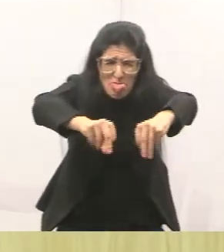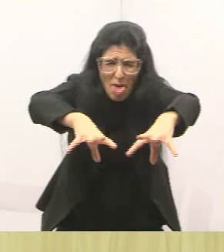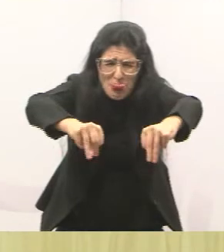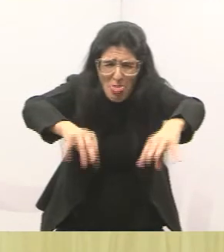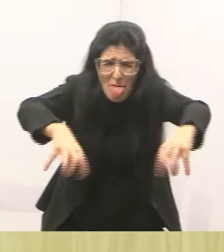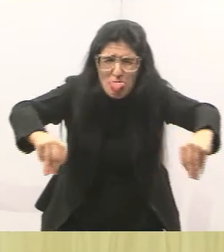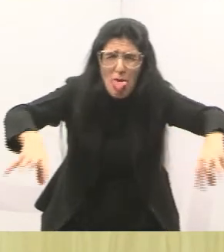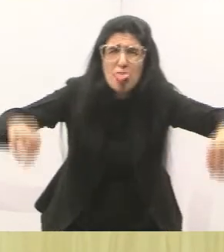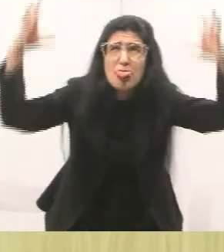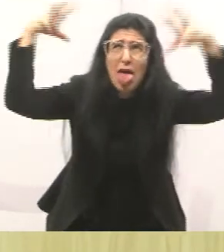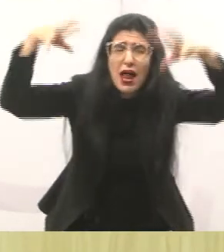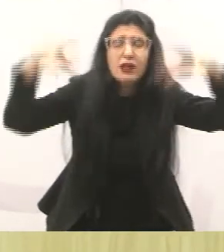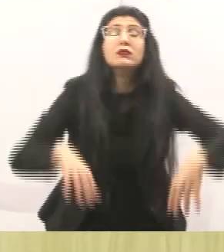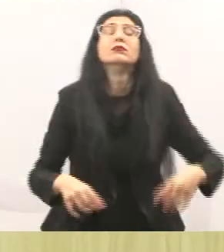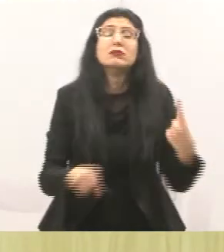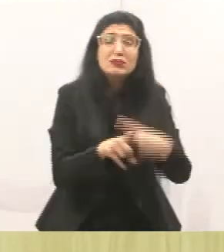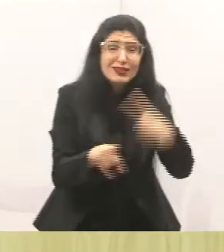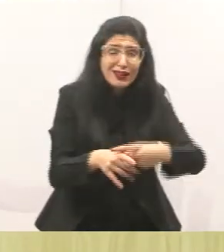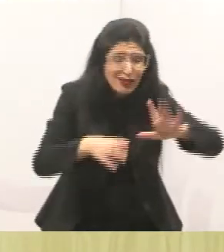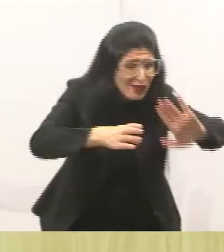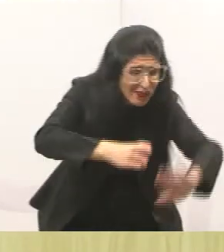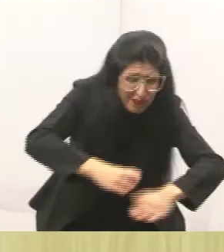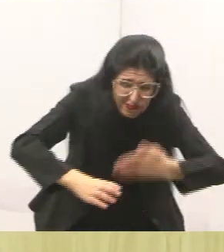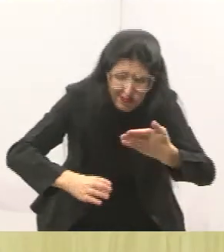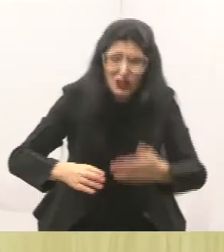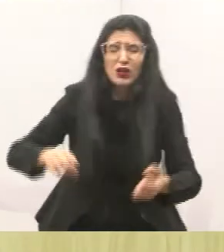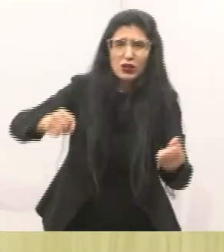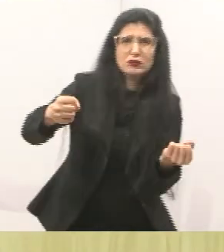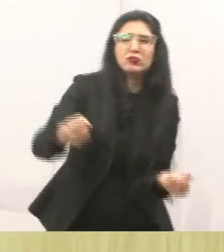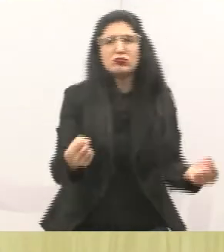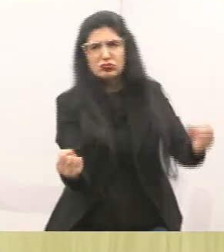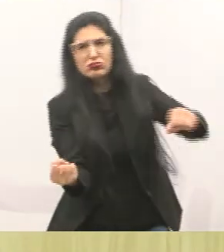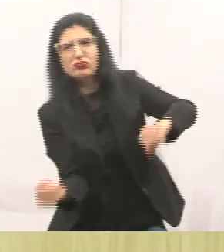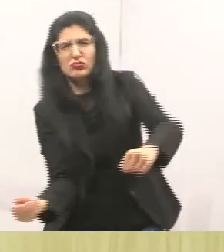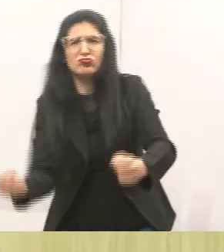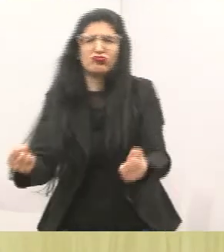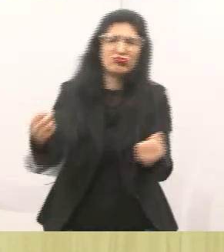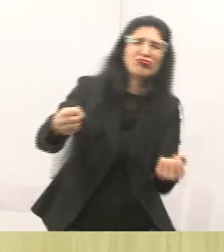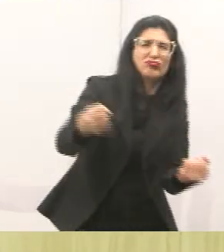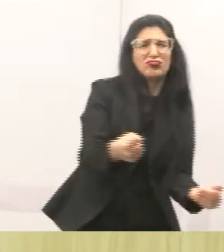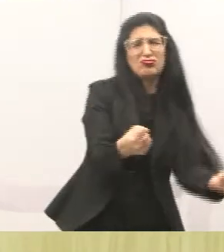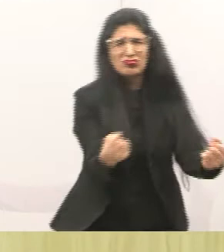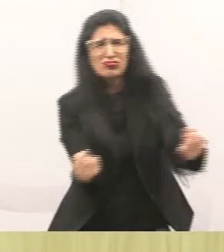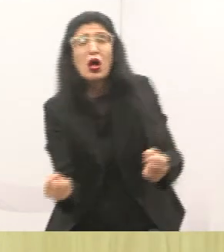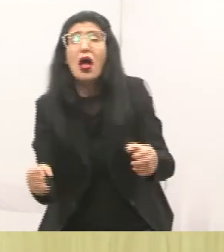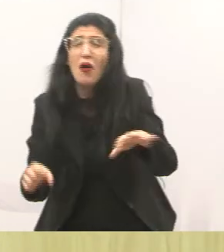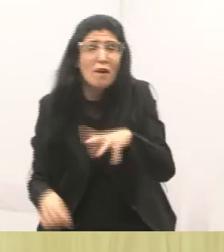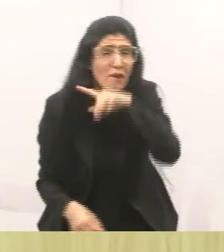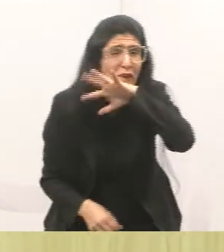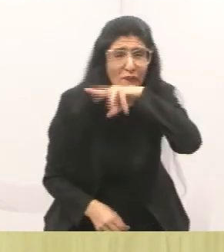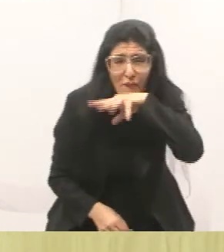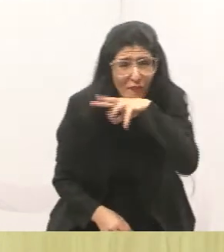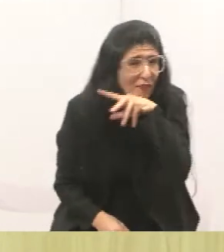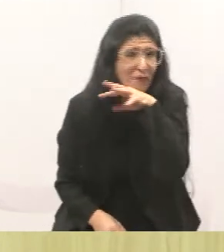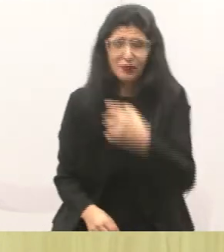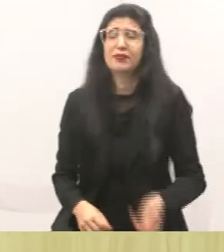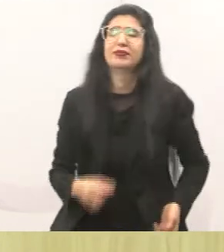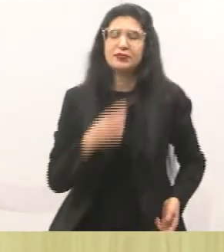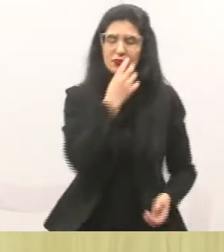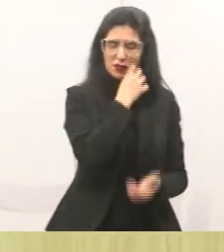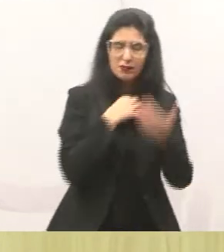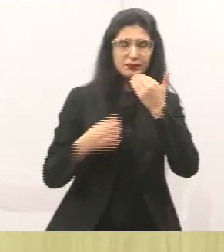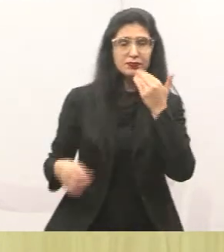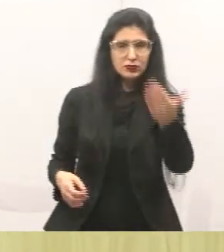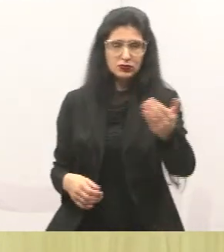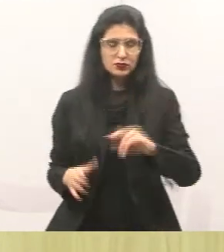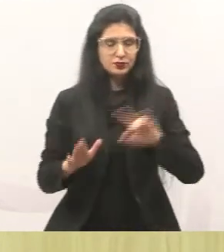a quantidade de buracos nos trajetos é outro empecilho para o adequado trânsito nessa região. Deste modo, requeremos ao excelentíssimo senhor presidente desta